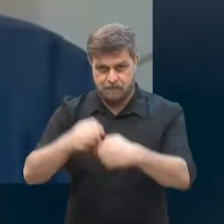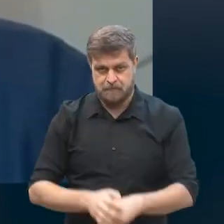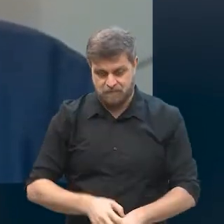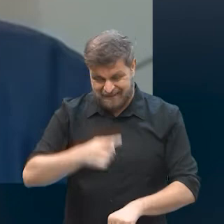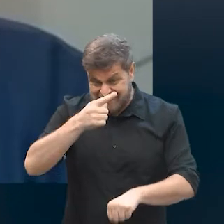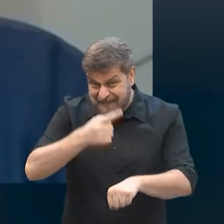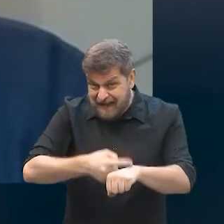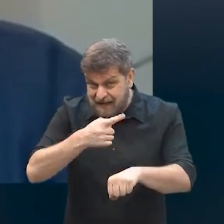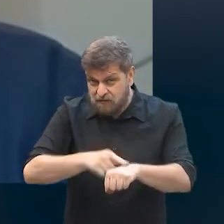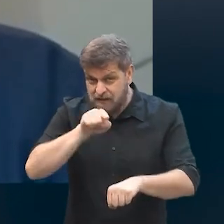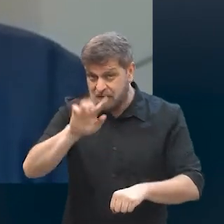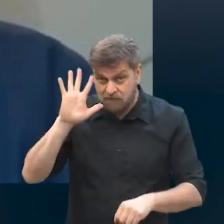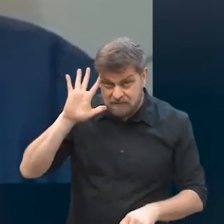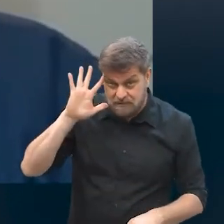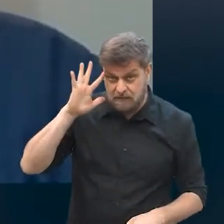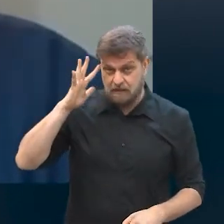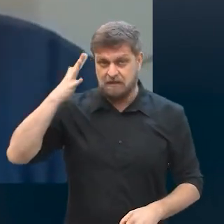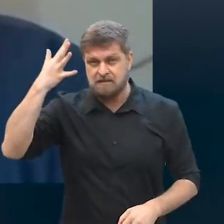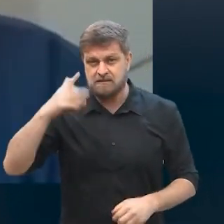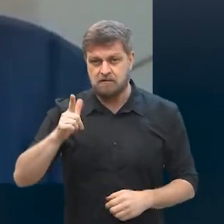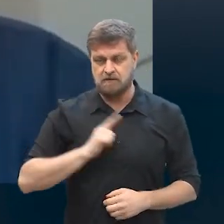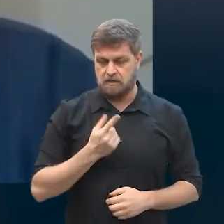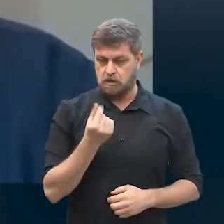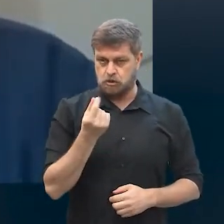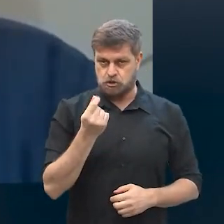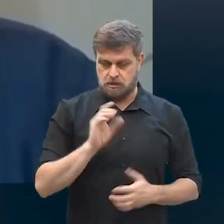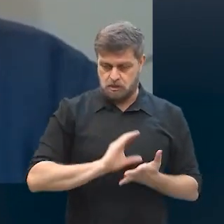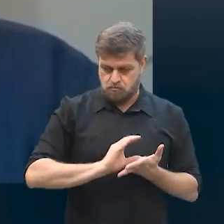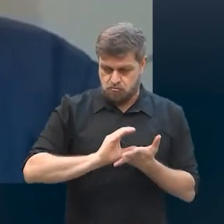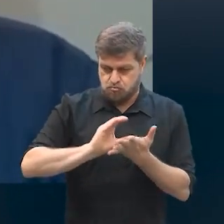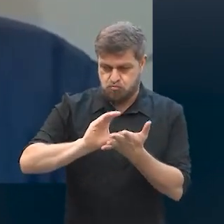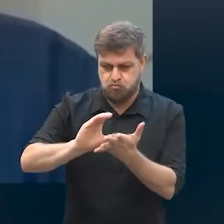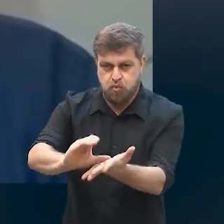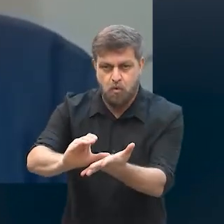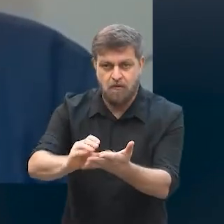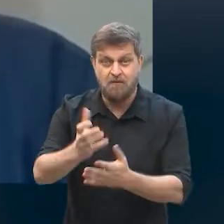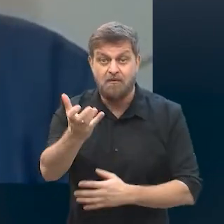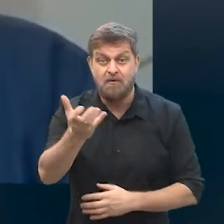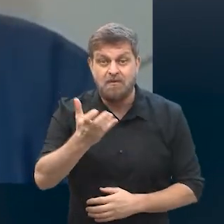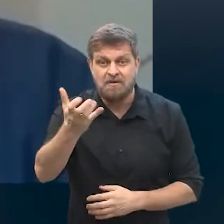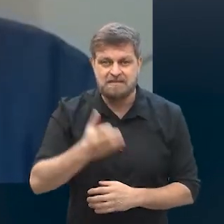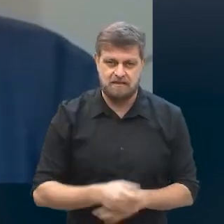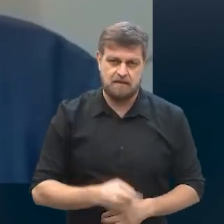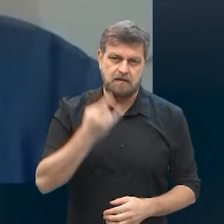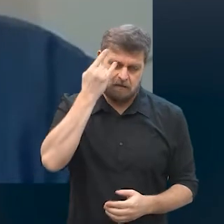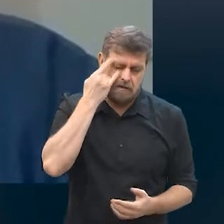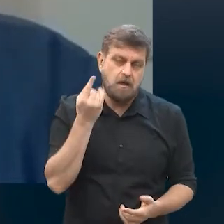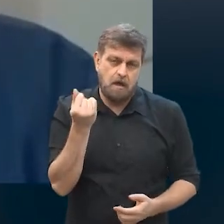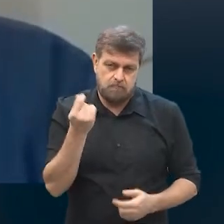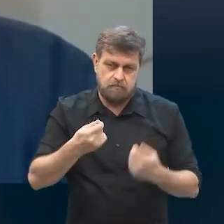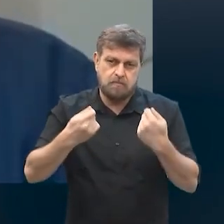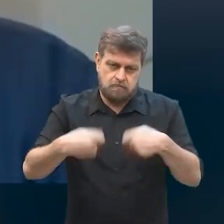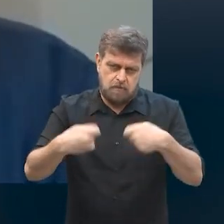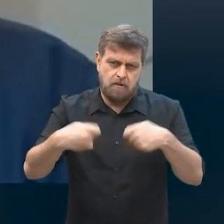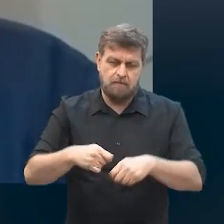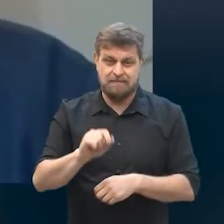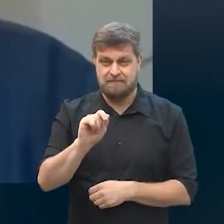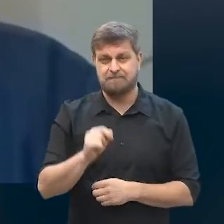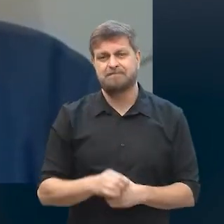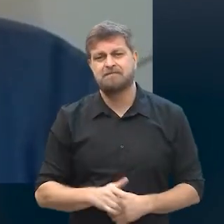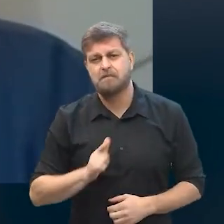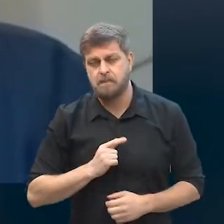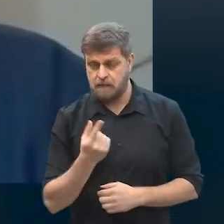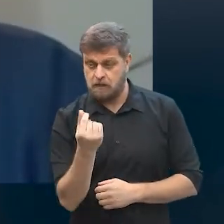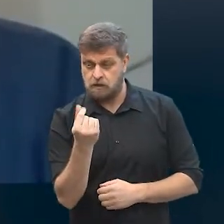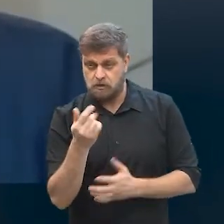do momento que você toma a decisão de colocar dinheiro no negócio, você quer ter resultados. Sejam resultados